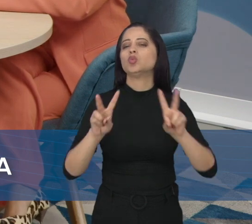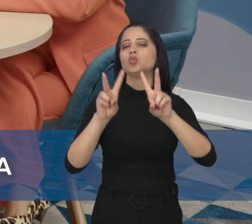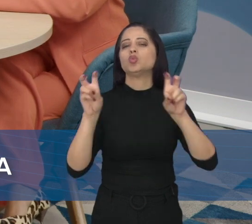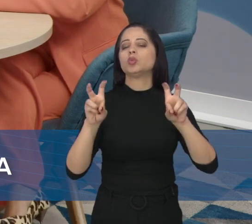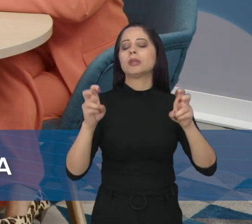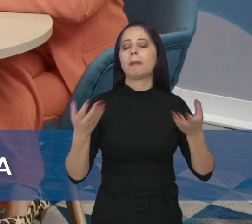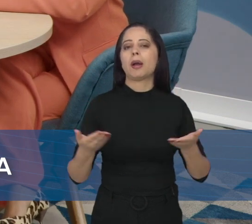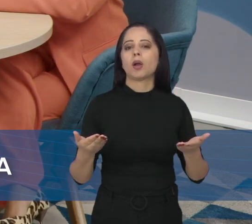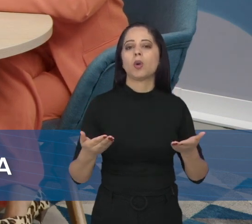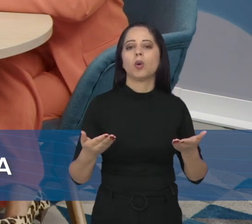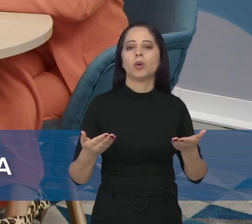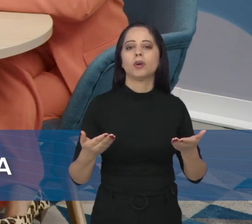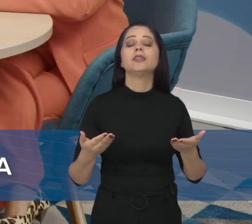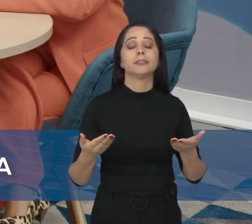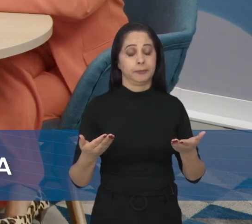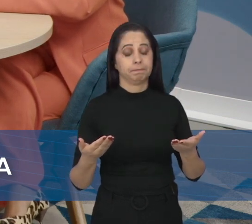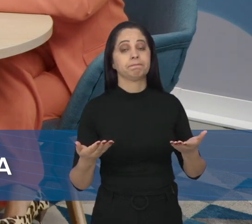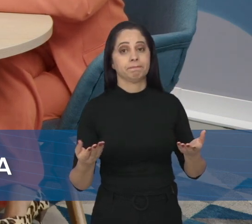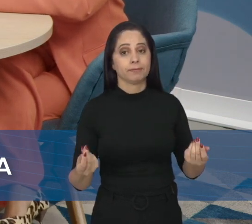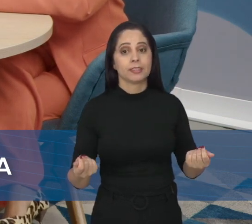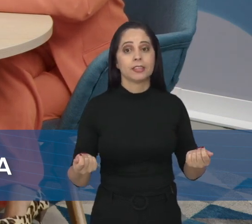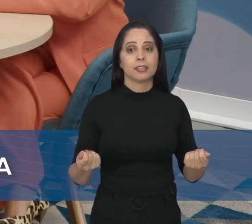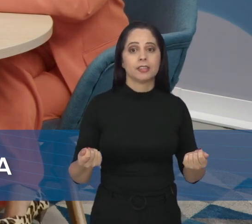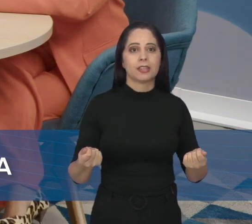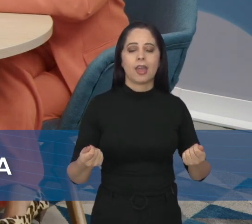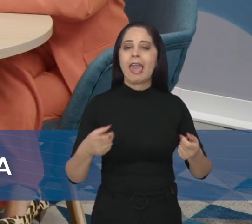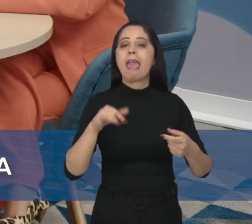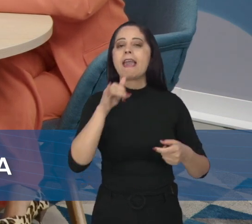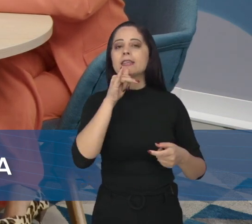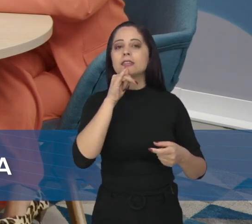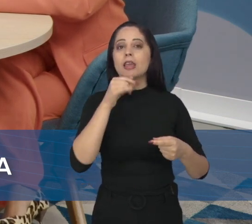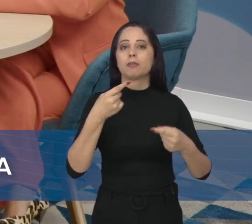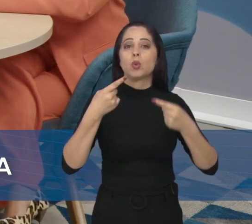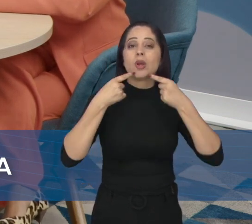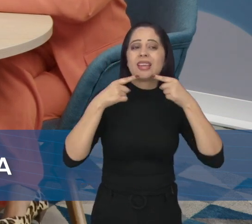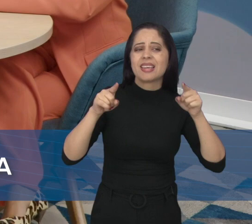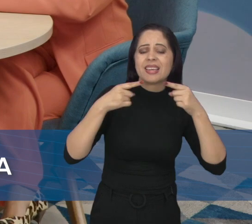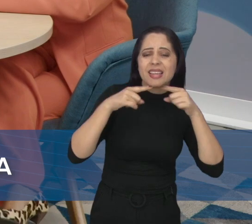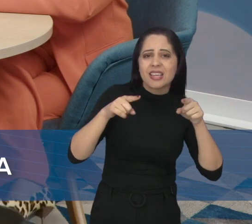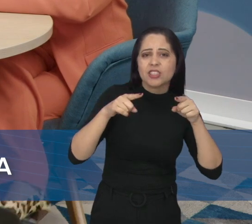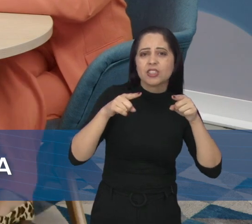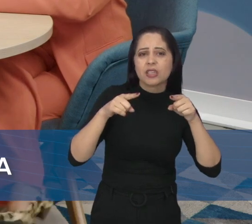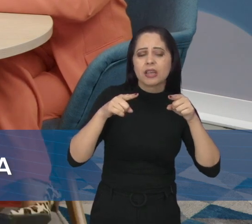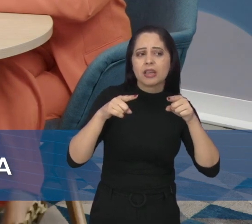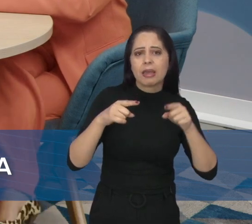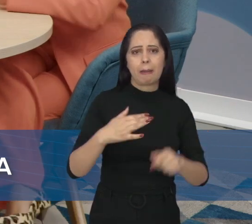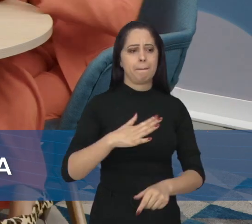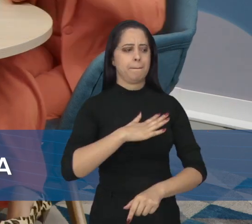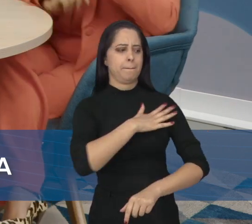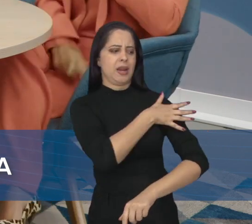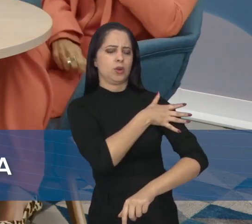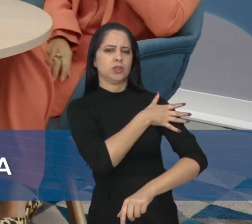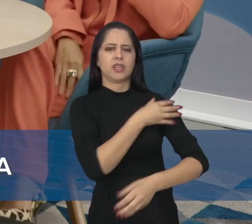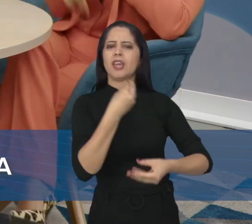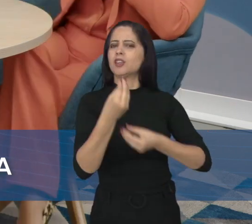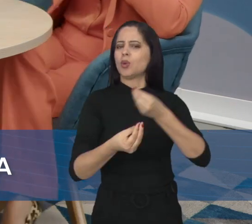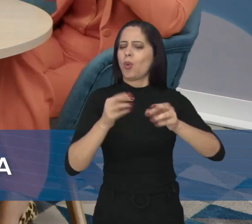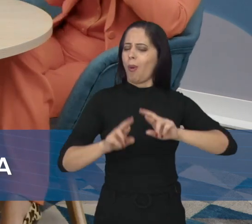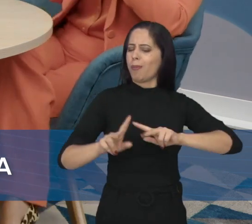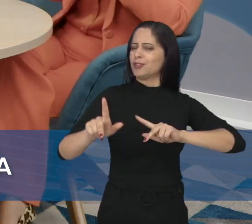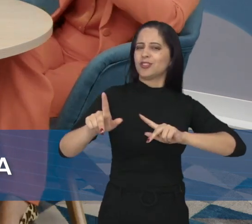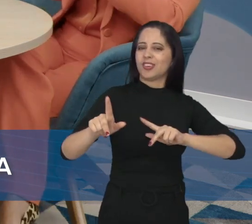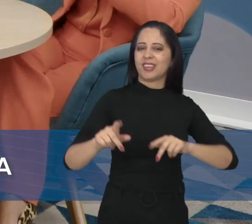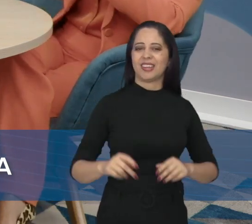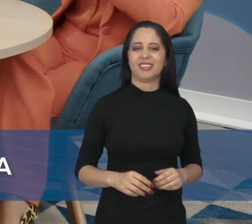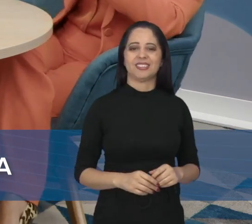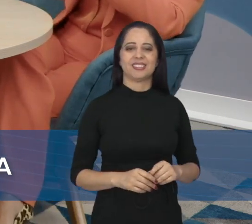gente diferencia, nesses casos, a crítica do preconceito. Começar? Ai, que coisa boa. É um liame, vai do